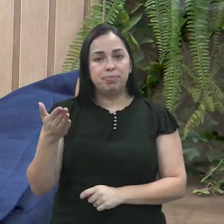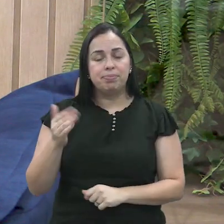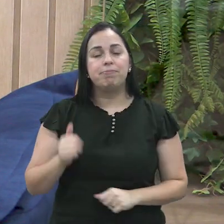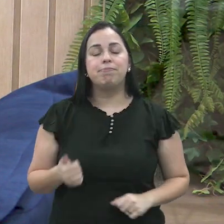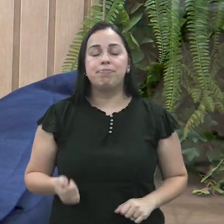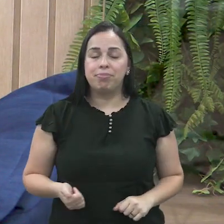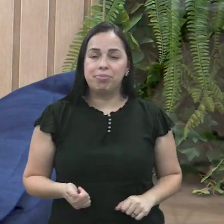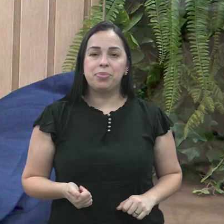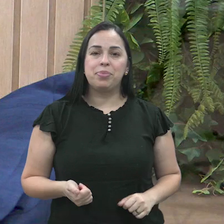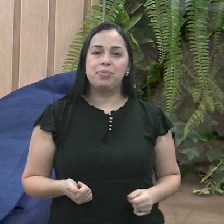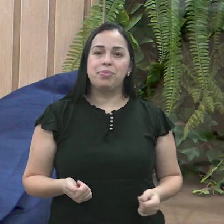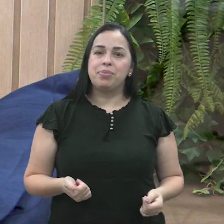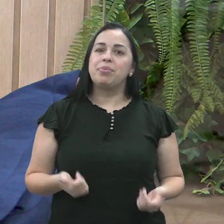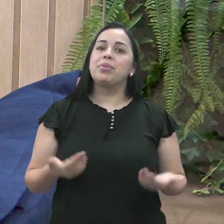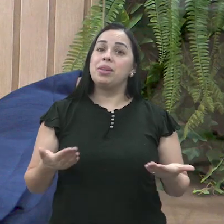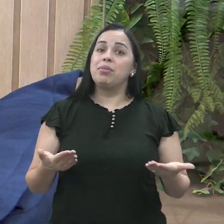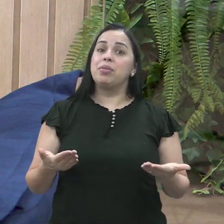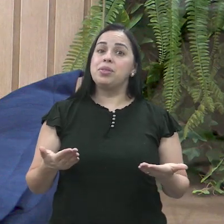a você que